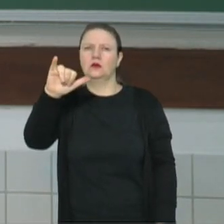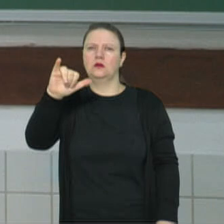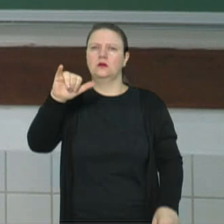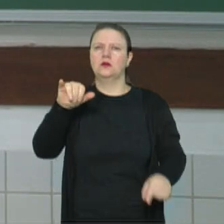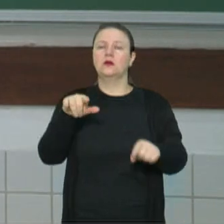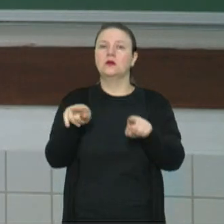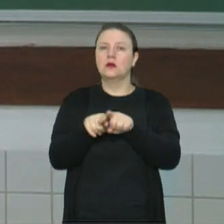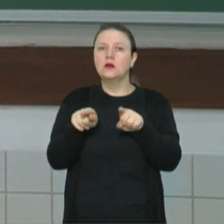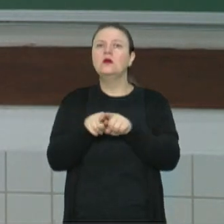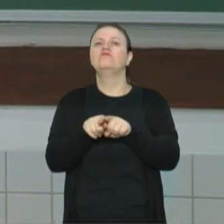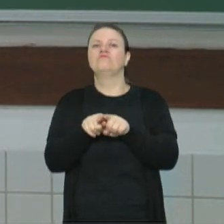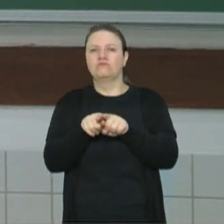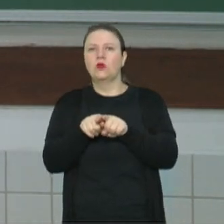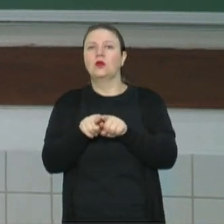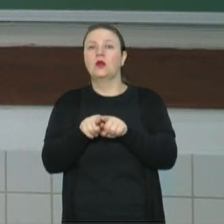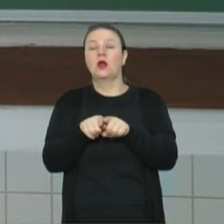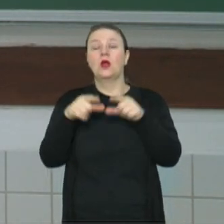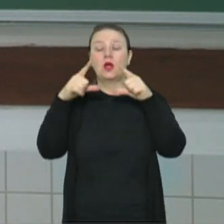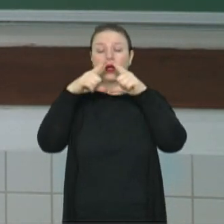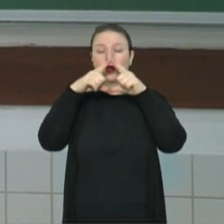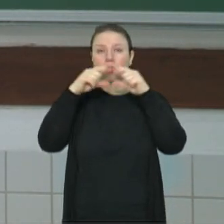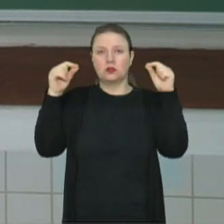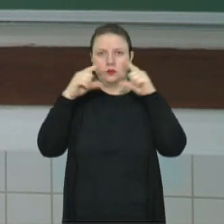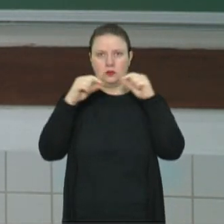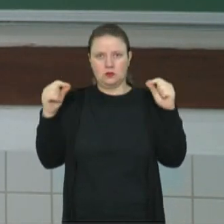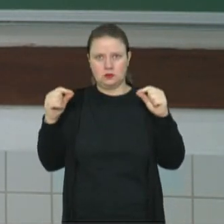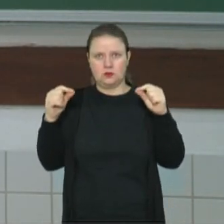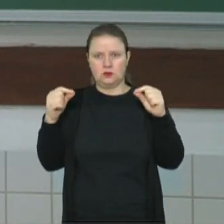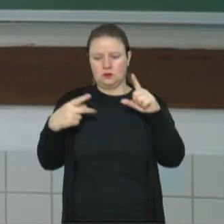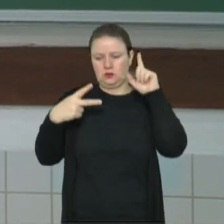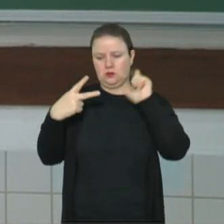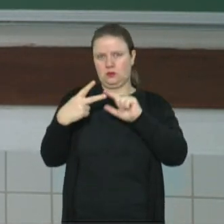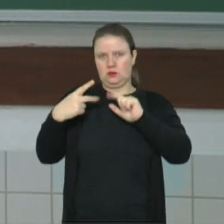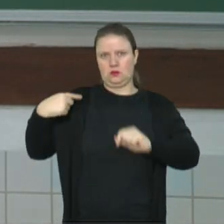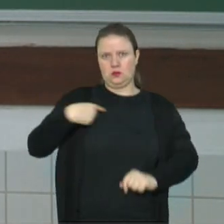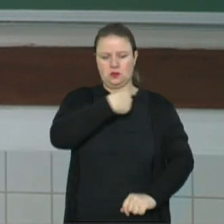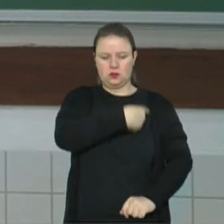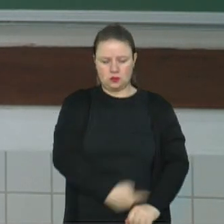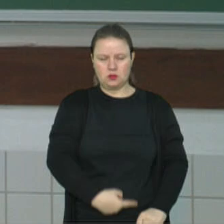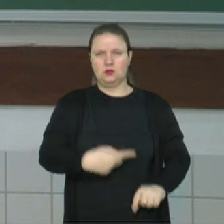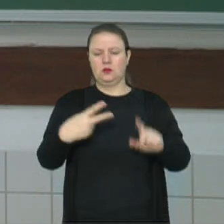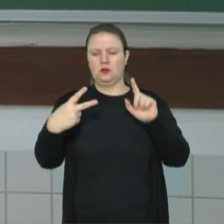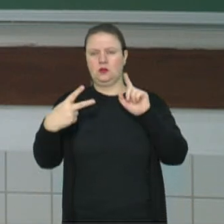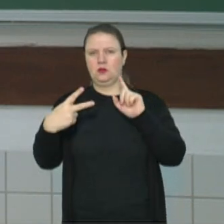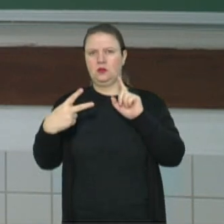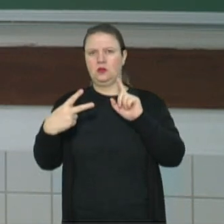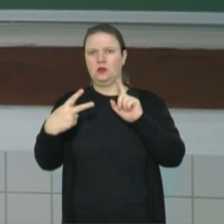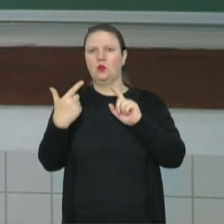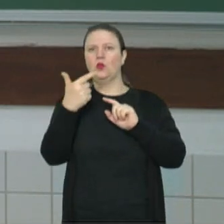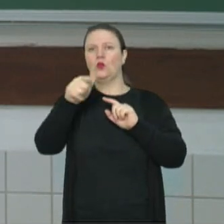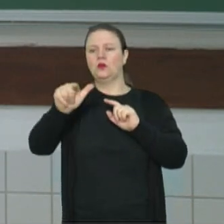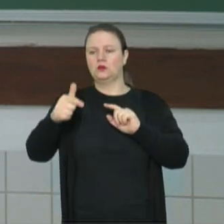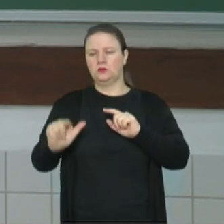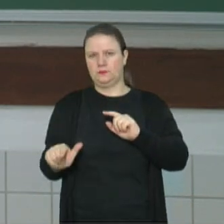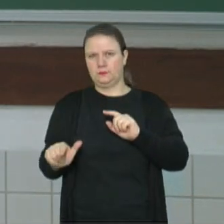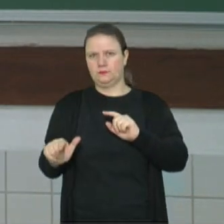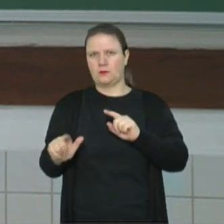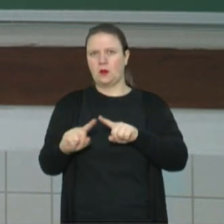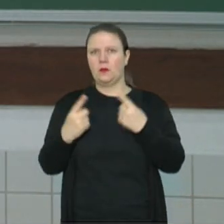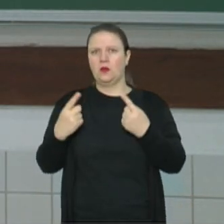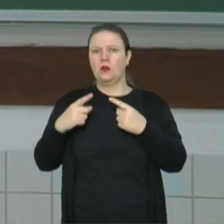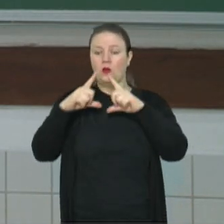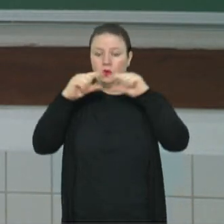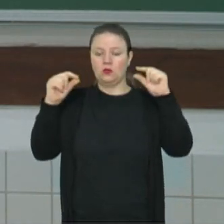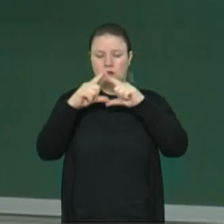do jiu-jitsu. Então, é japonesa. A China e Japão, né, é outra história, mas é, o Japão é a